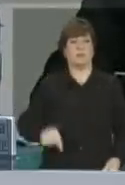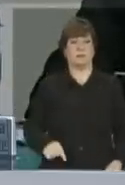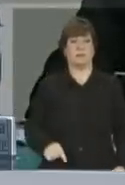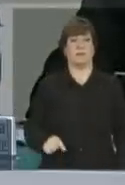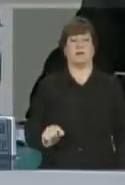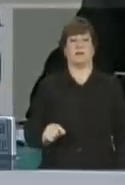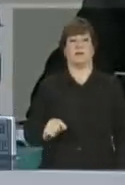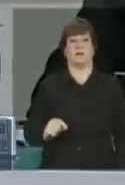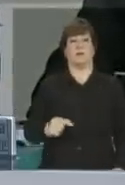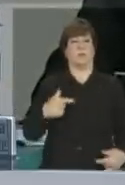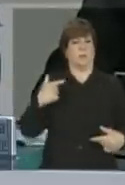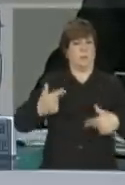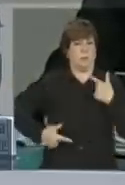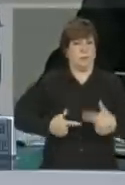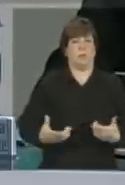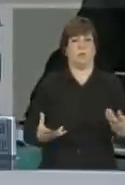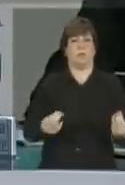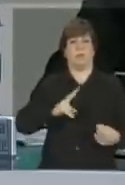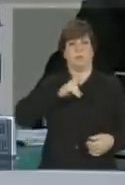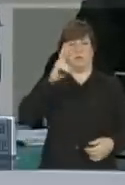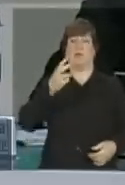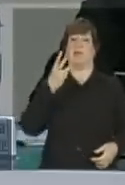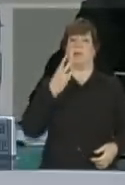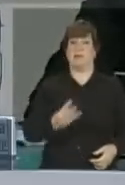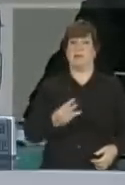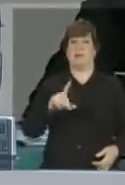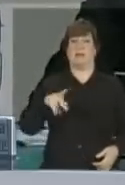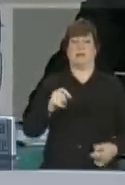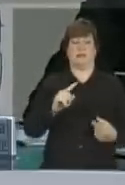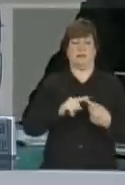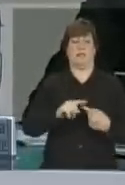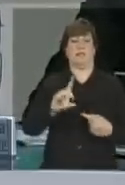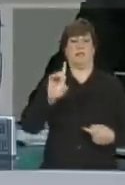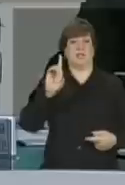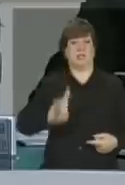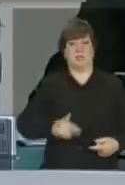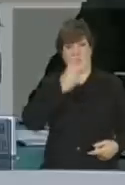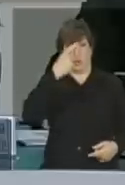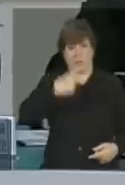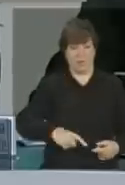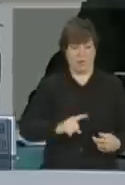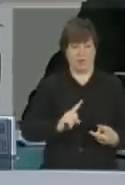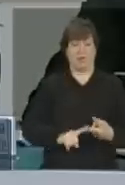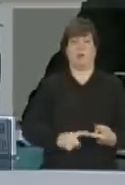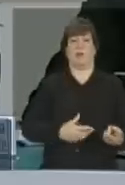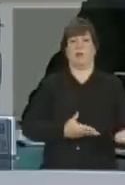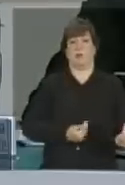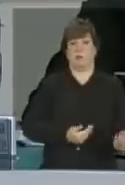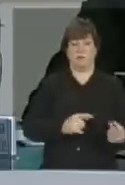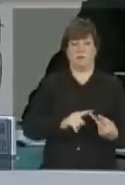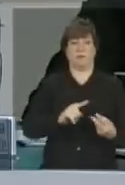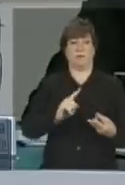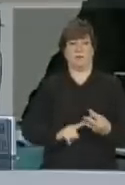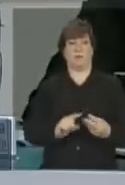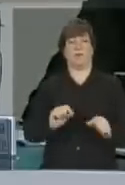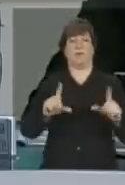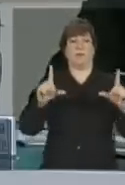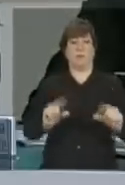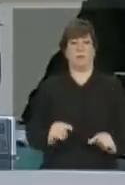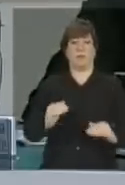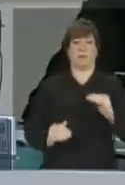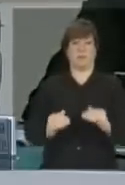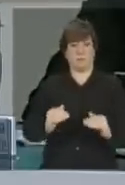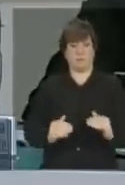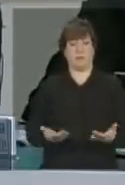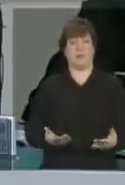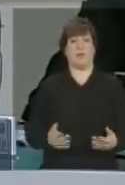um pleito muito forte em 3 linhas, em direitos humanos, juventude e a redução de desigualdades. Porque